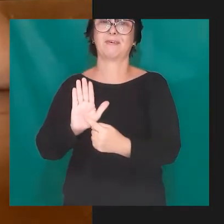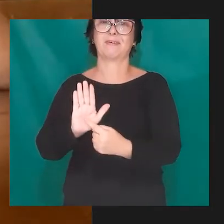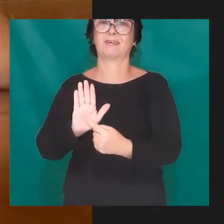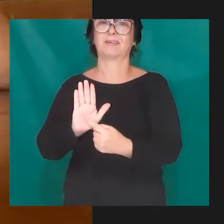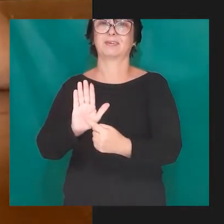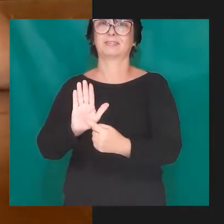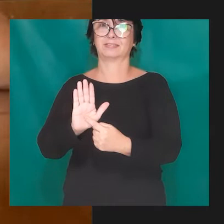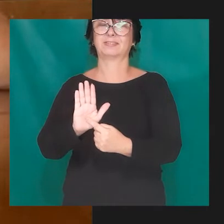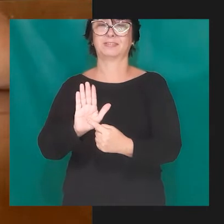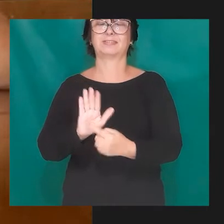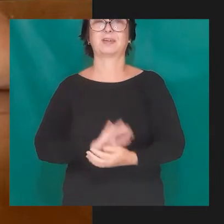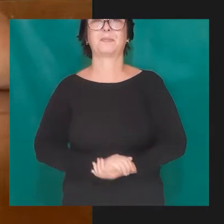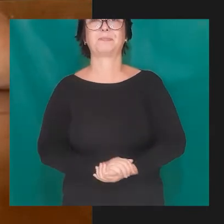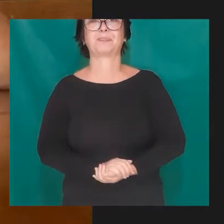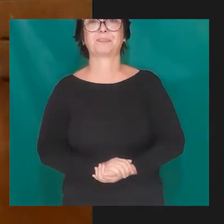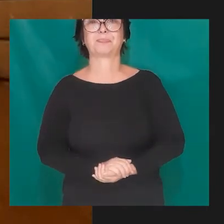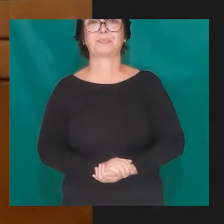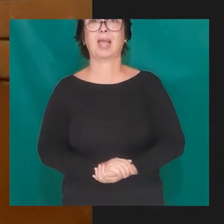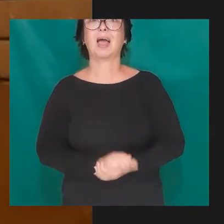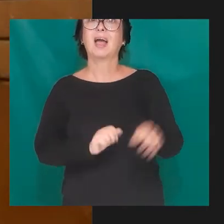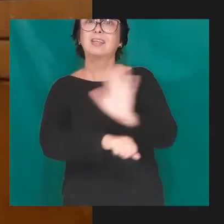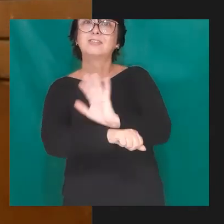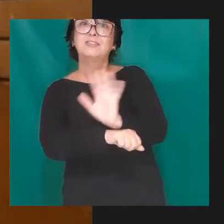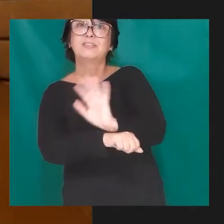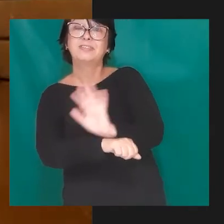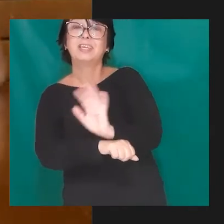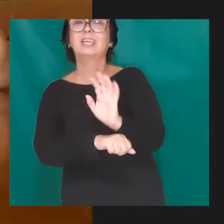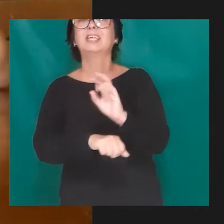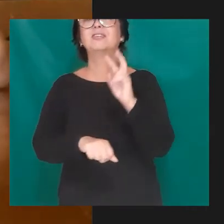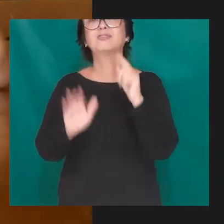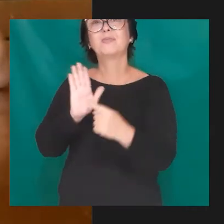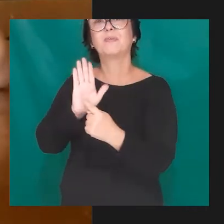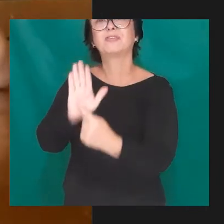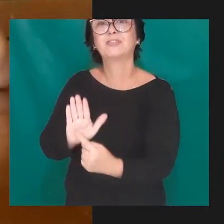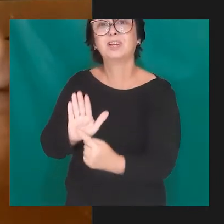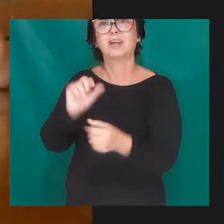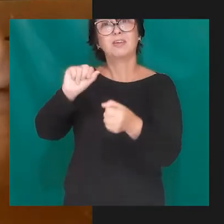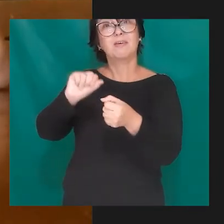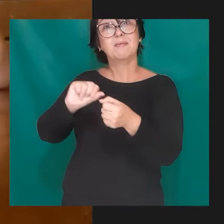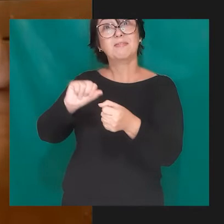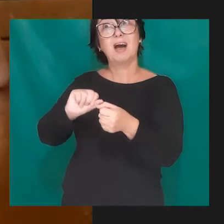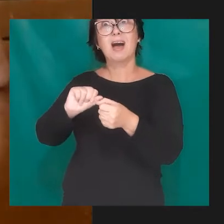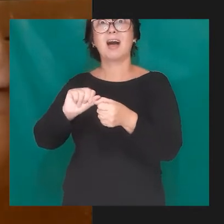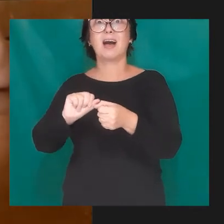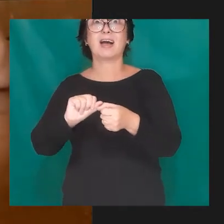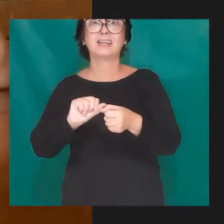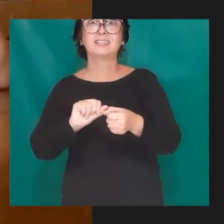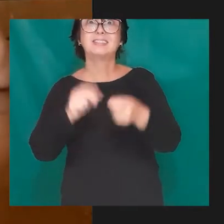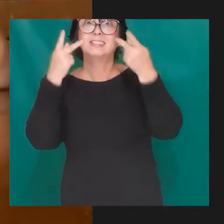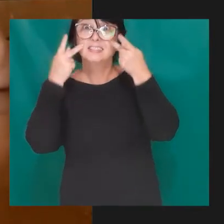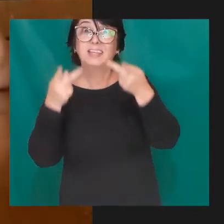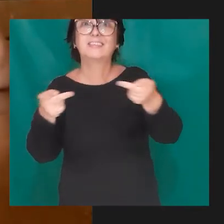faz dentro da parte de vídeos, da parte didática, mostrando como é que é o instrumento, como é que se fabrica o instrumento. As visitas na